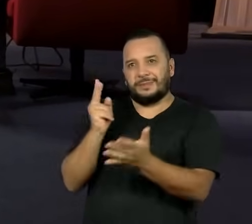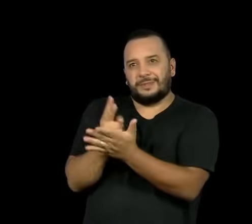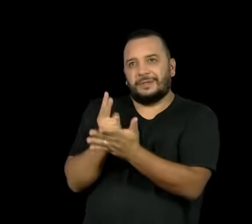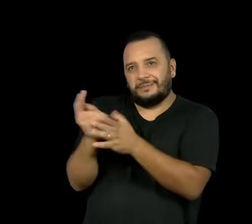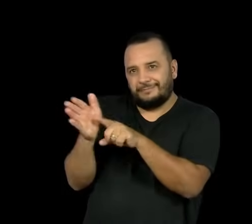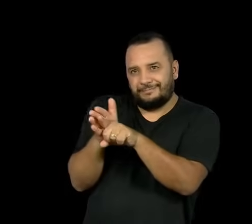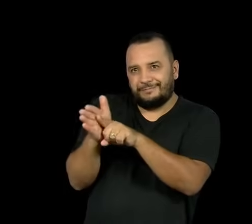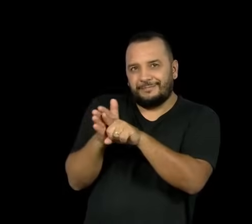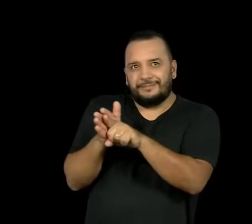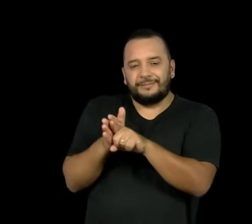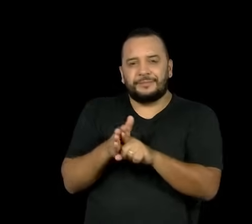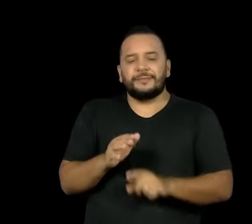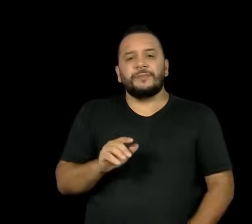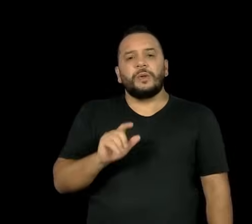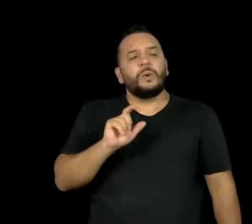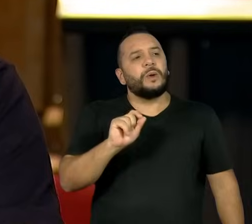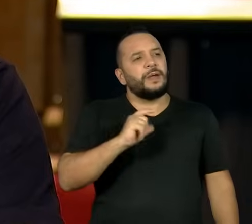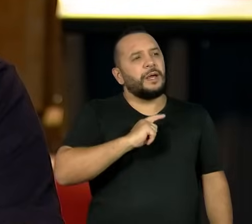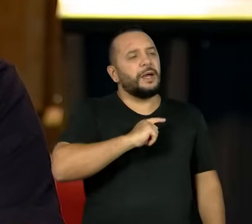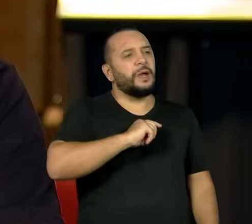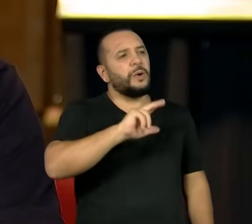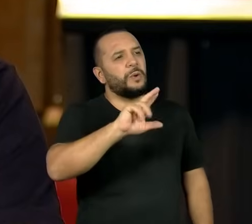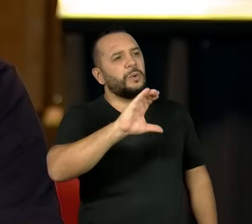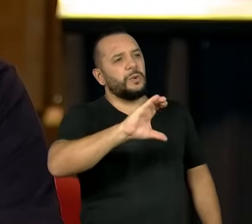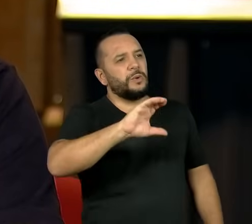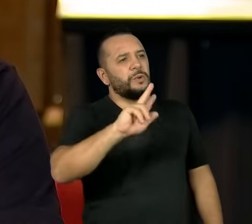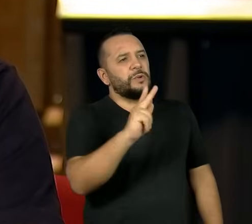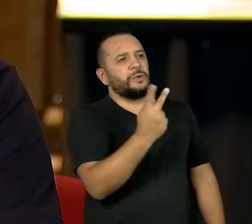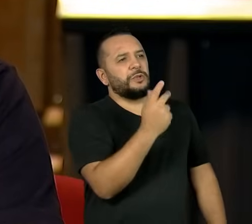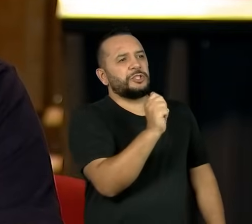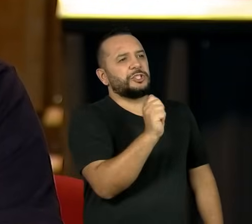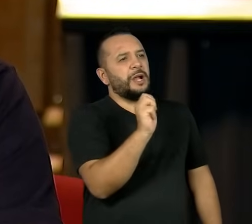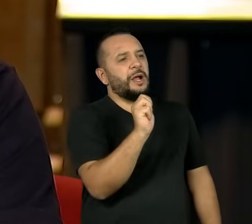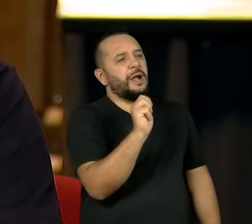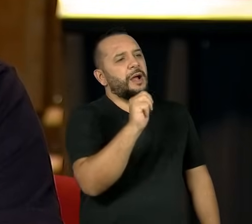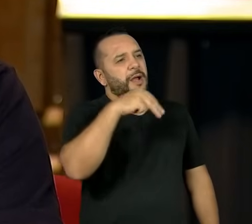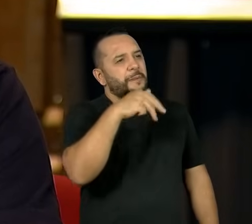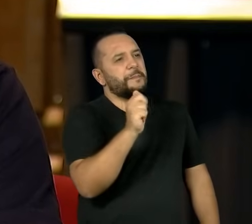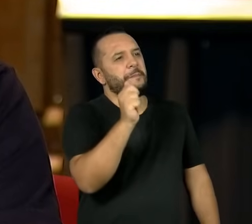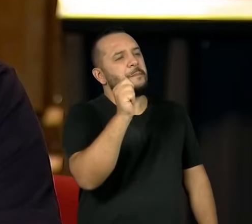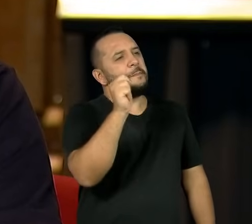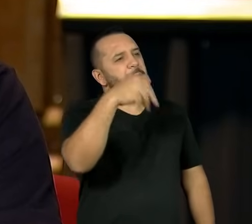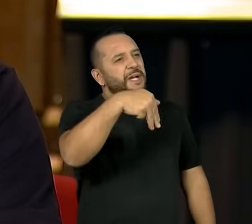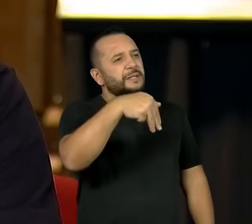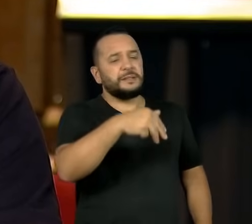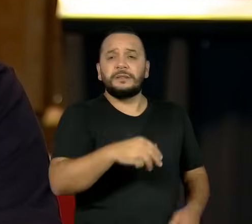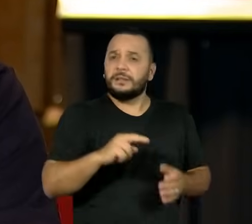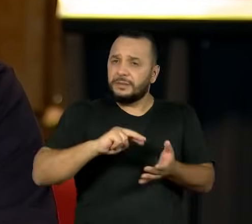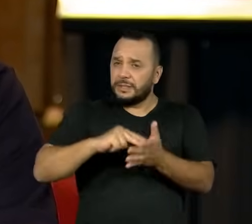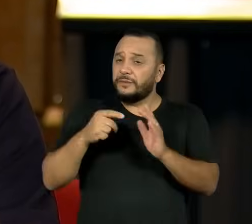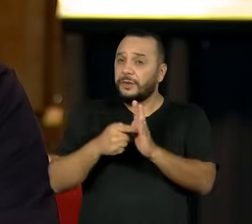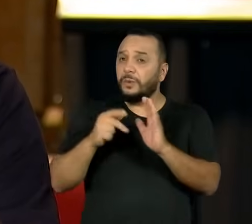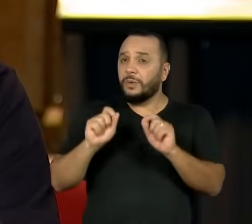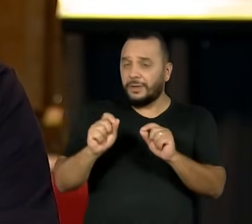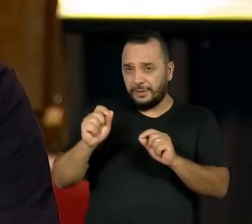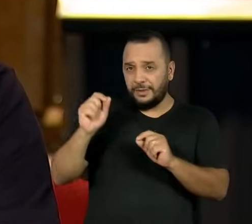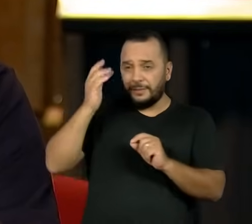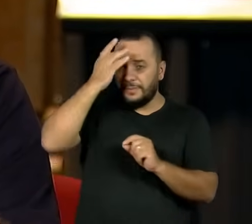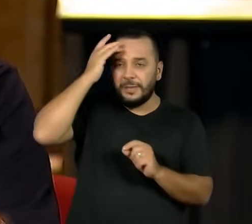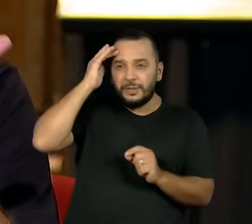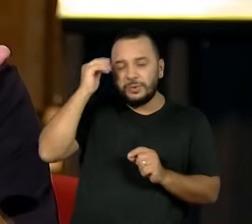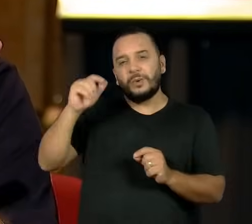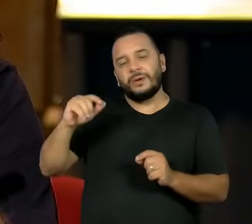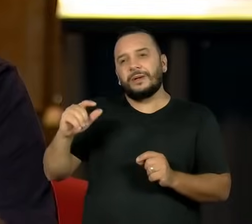O que é um xamã para você? O xamã é aquela pessoa que domina essa relação entre esse mundo